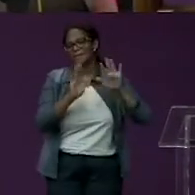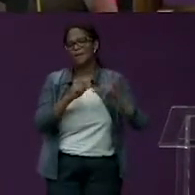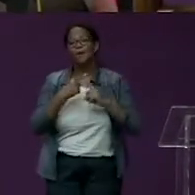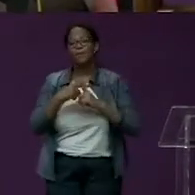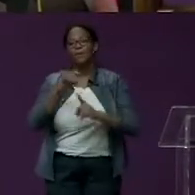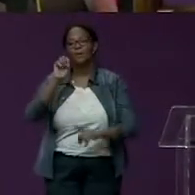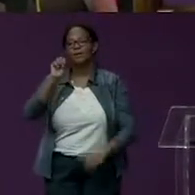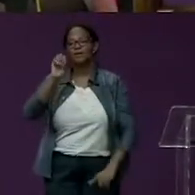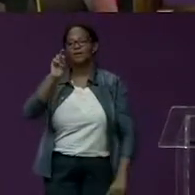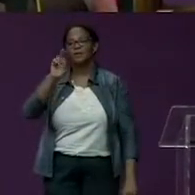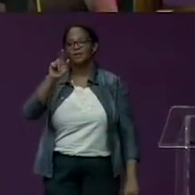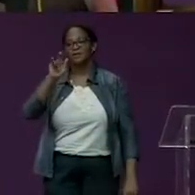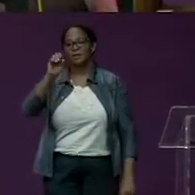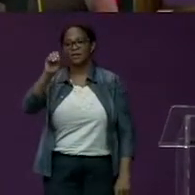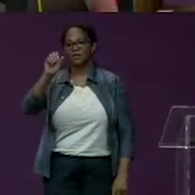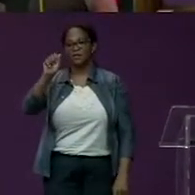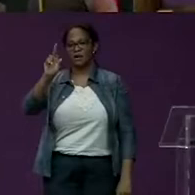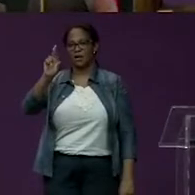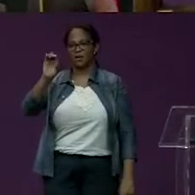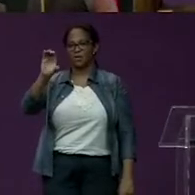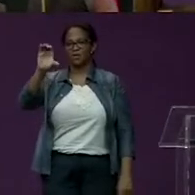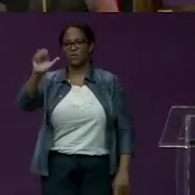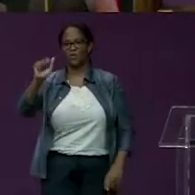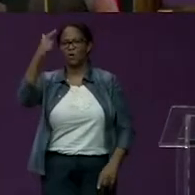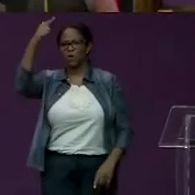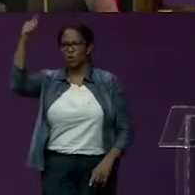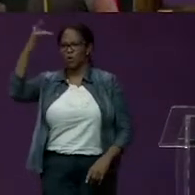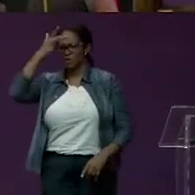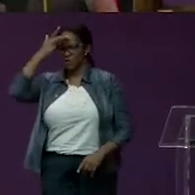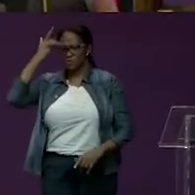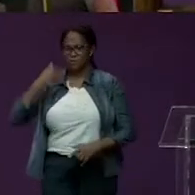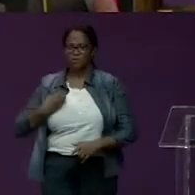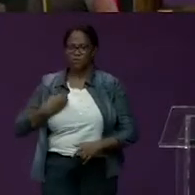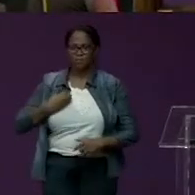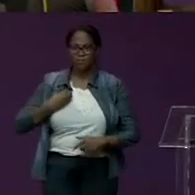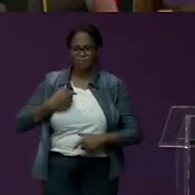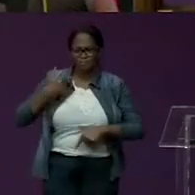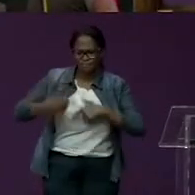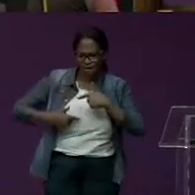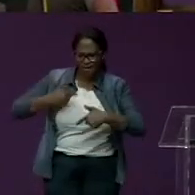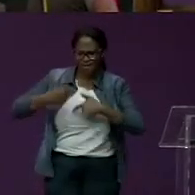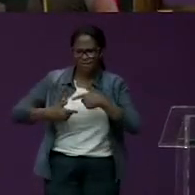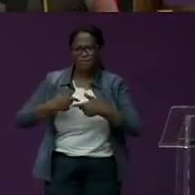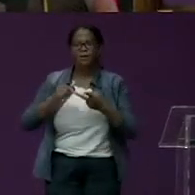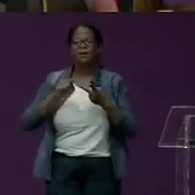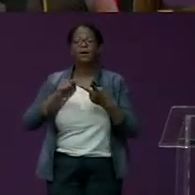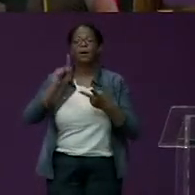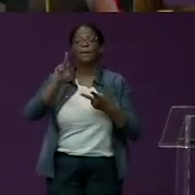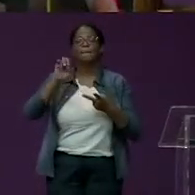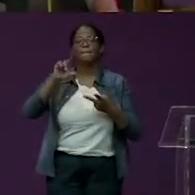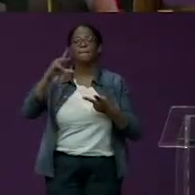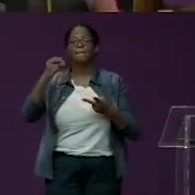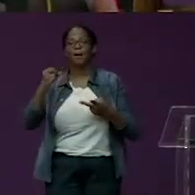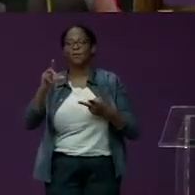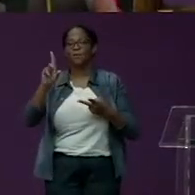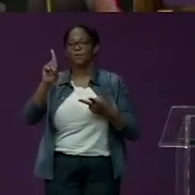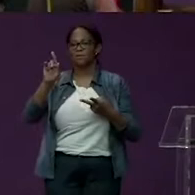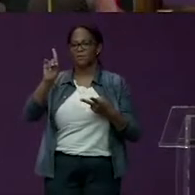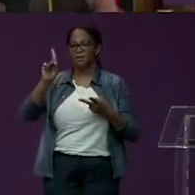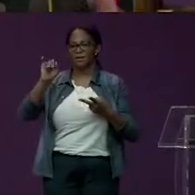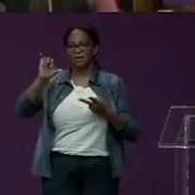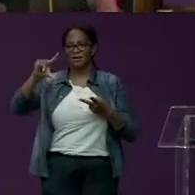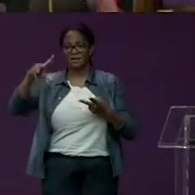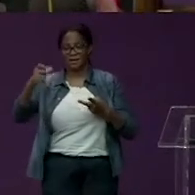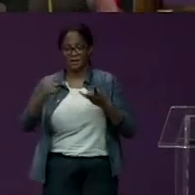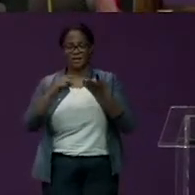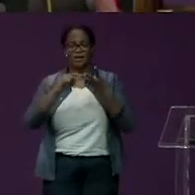Sérgio Arouca e muitas pessoas participaram mais diretamente aqui daquele momento, Paulo Gadelha, Paulo Buz, Luiz Fernando,